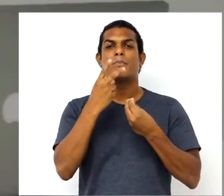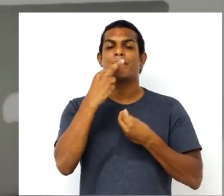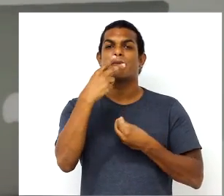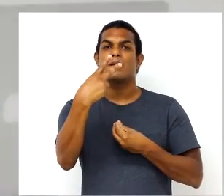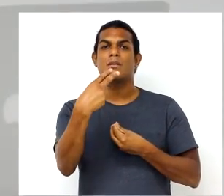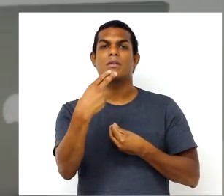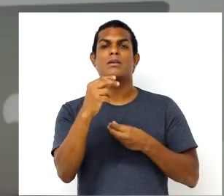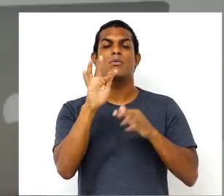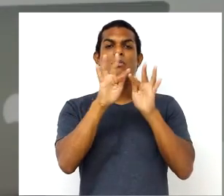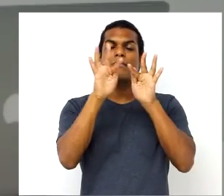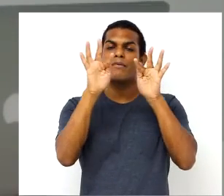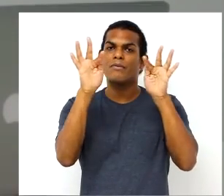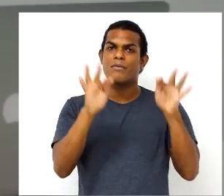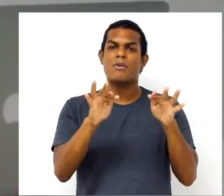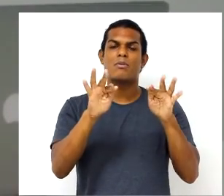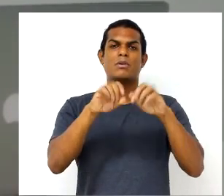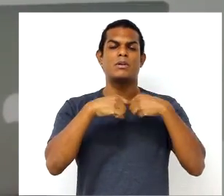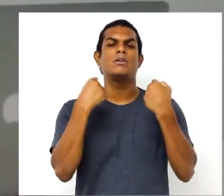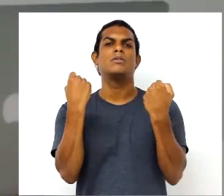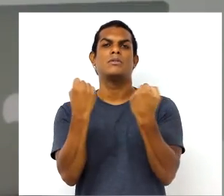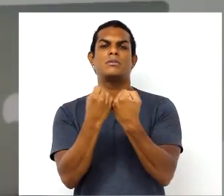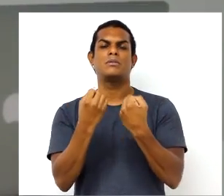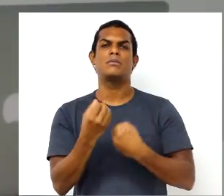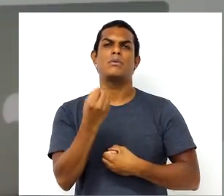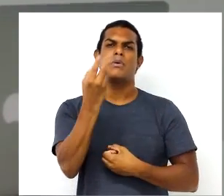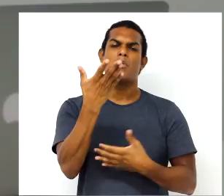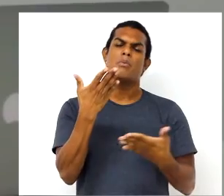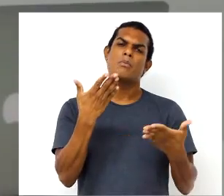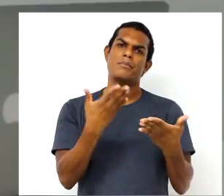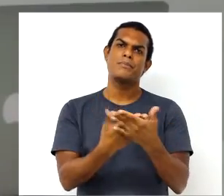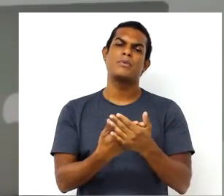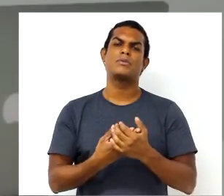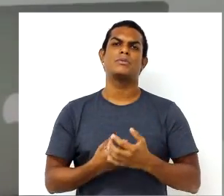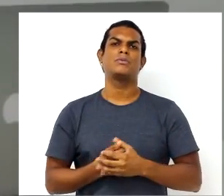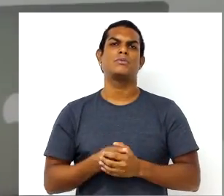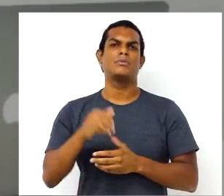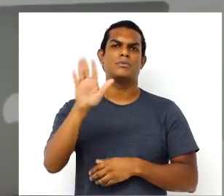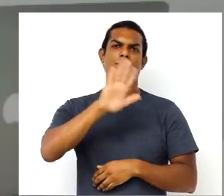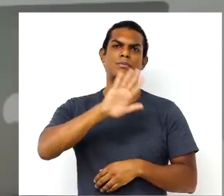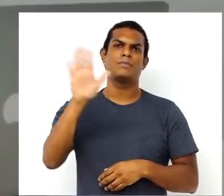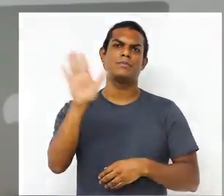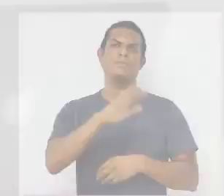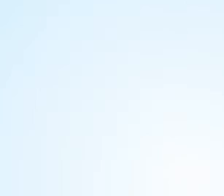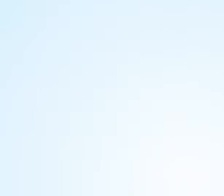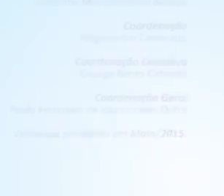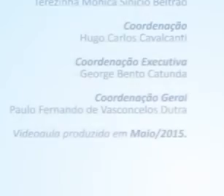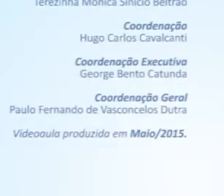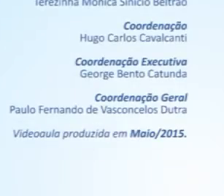socialização. Bons estudos e continuamos nosso diálogo na plataforma.